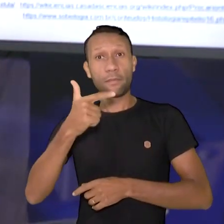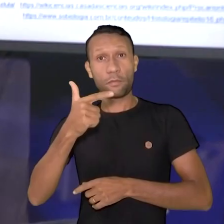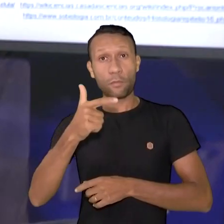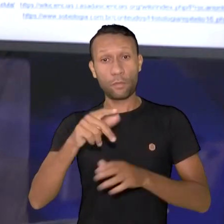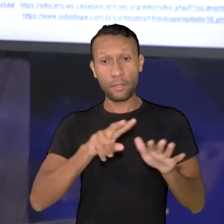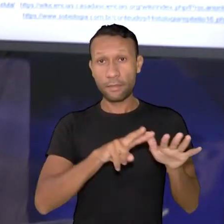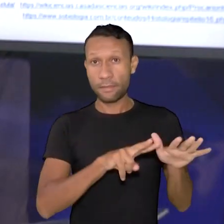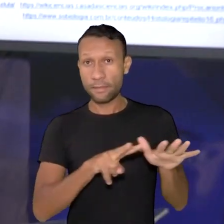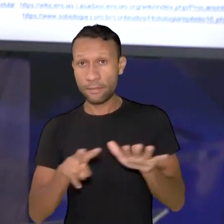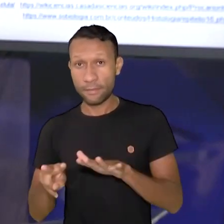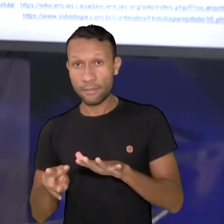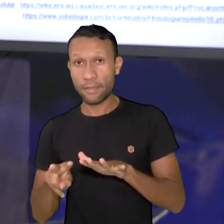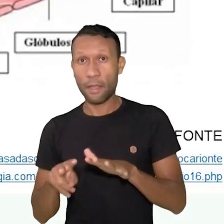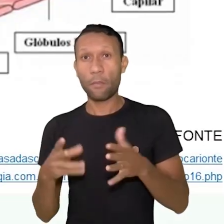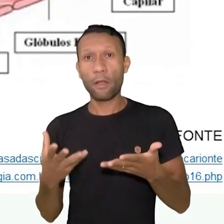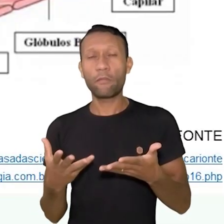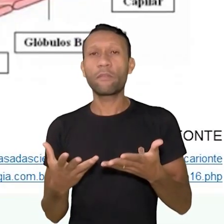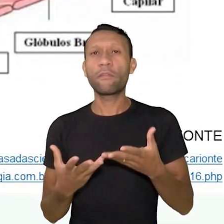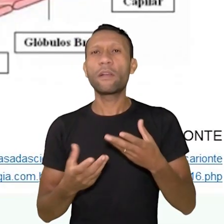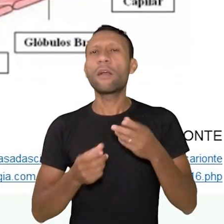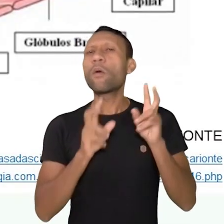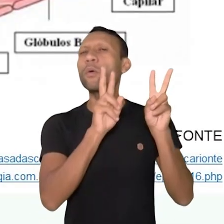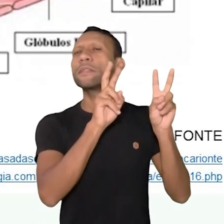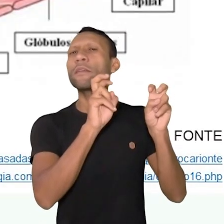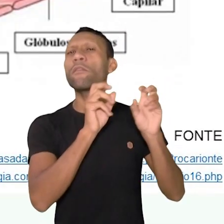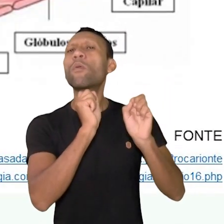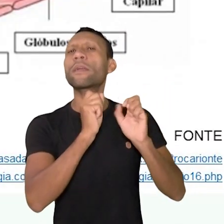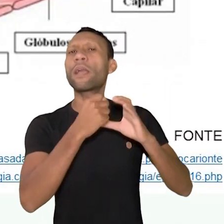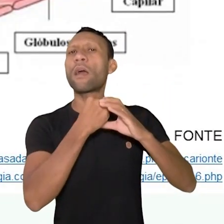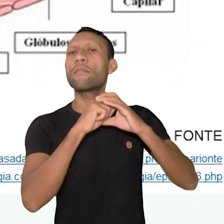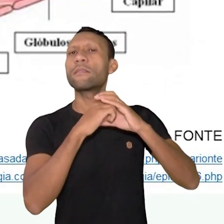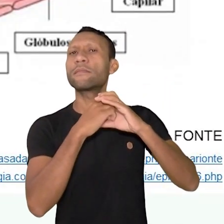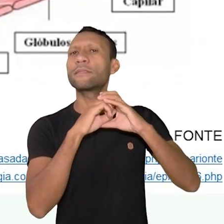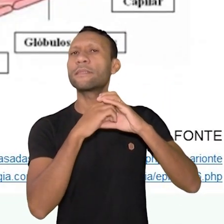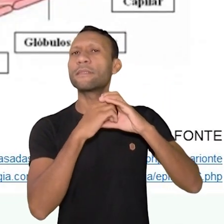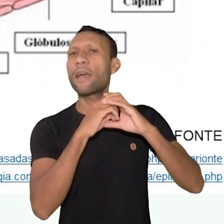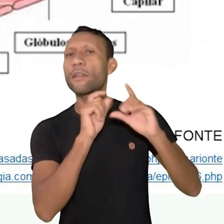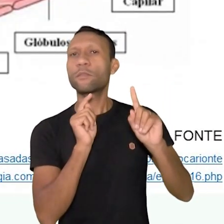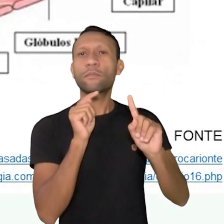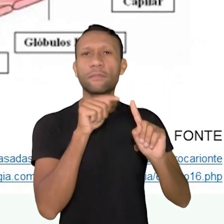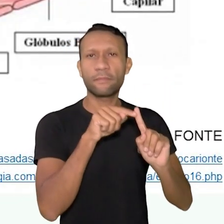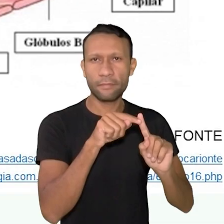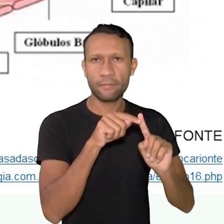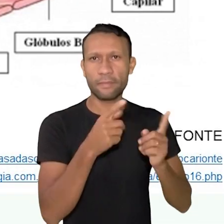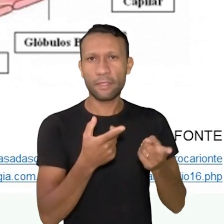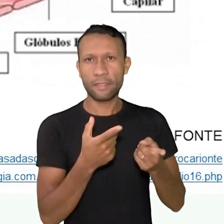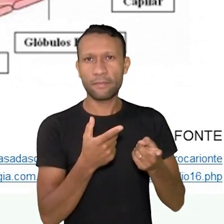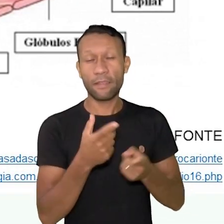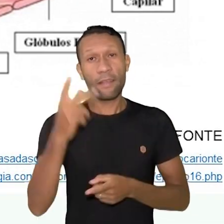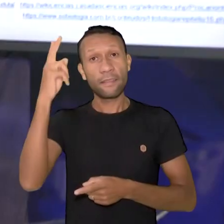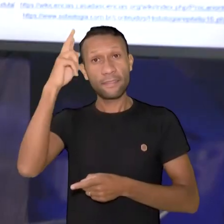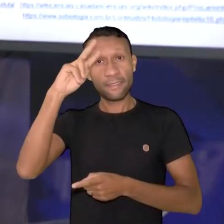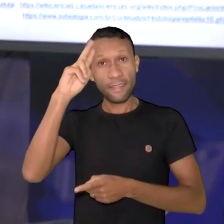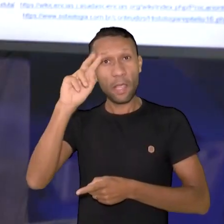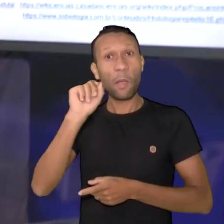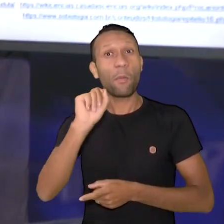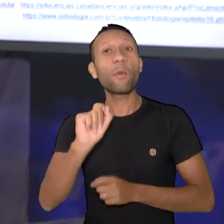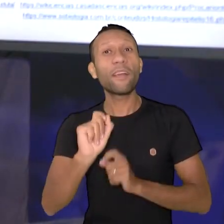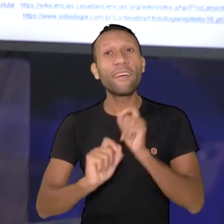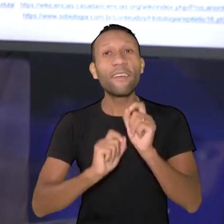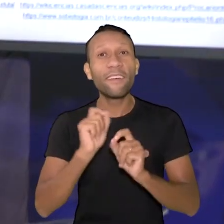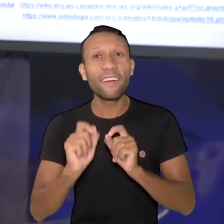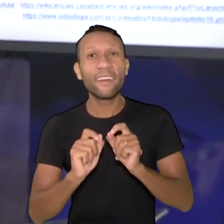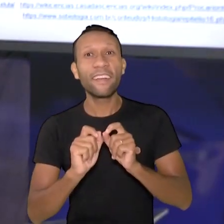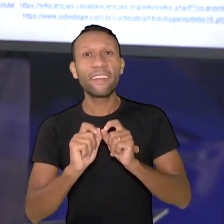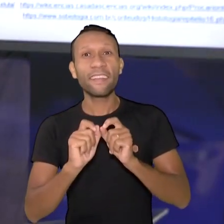então, a necessidade de falar um pouquinho sobre as células e suas funções. Então, a gente relembrou lá o que é um